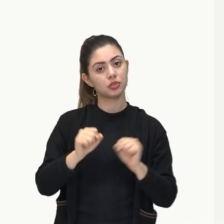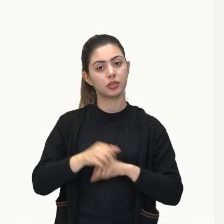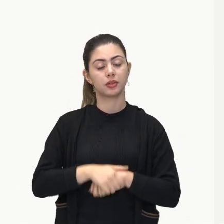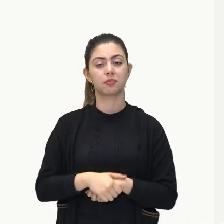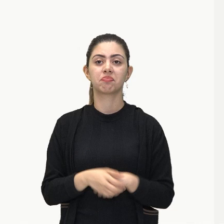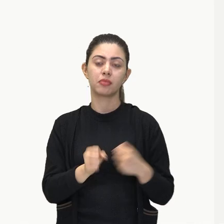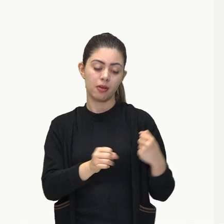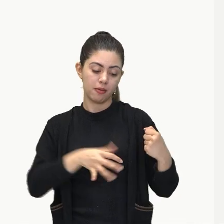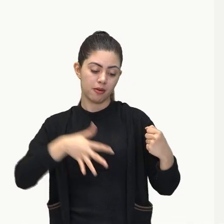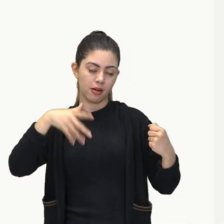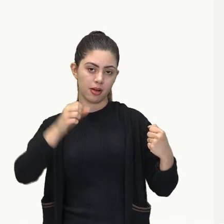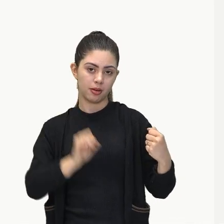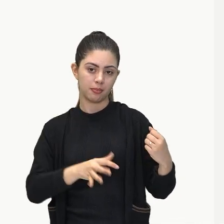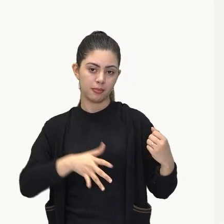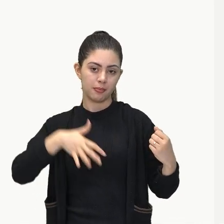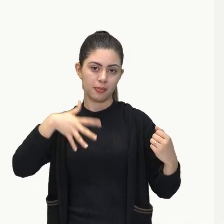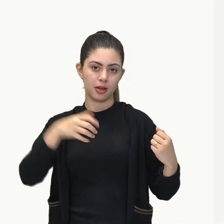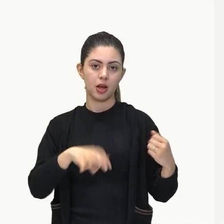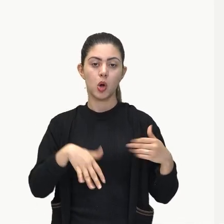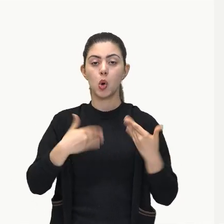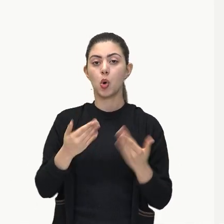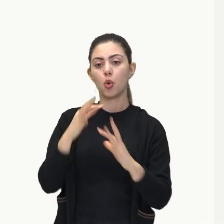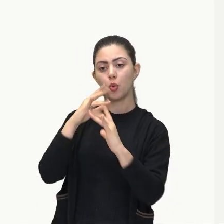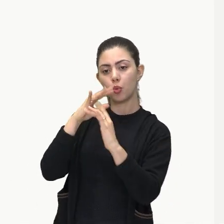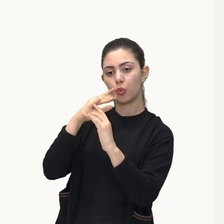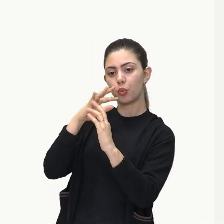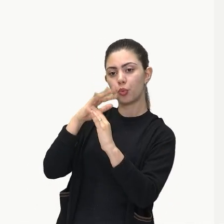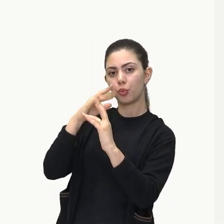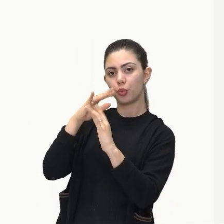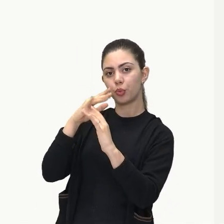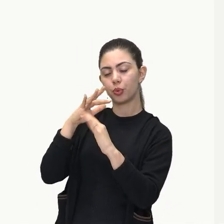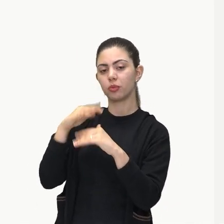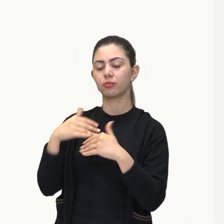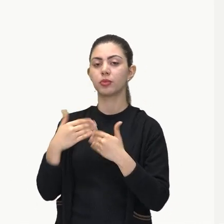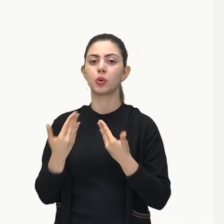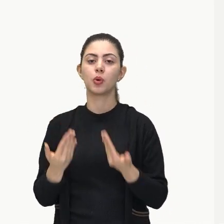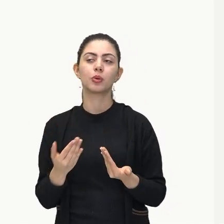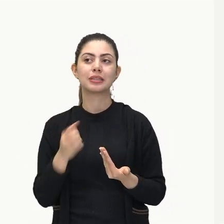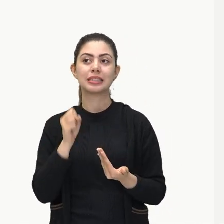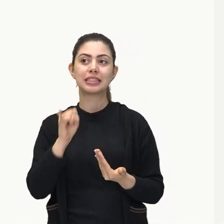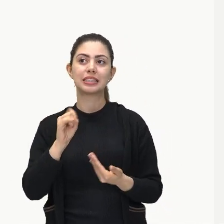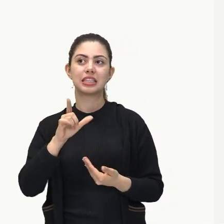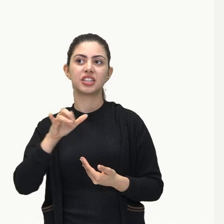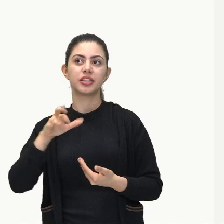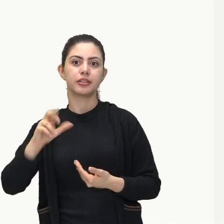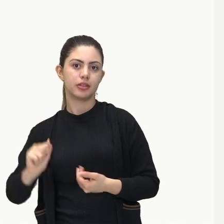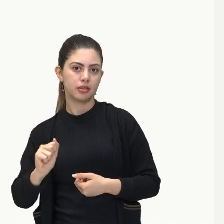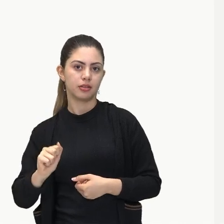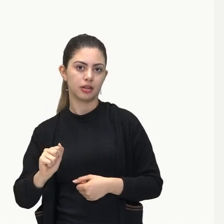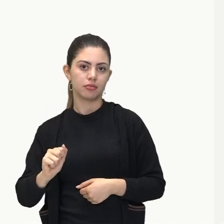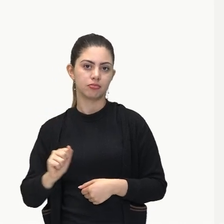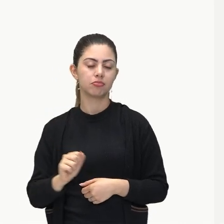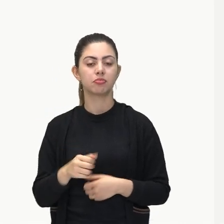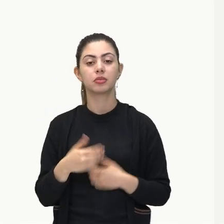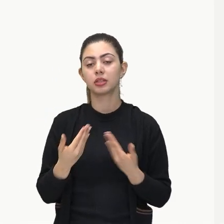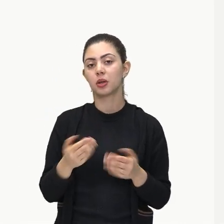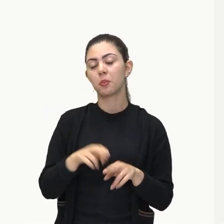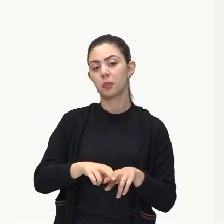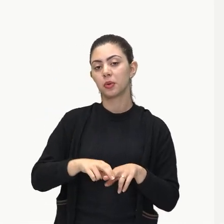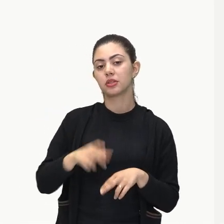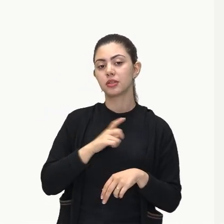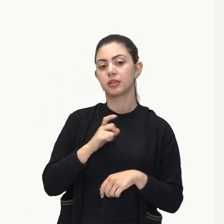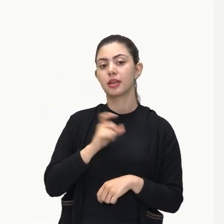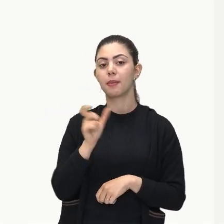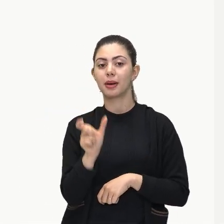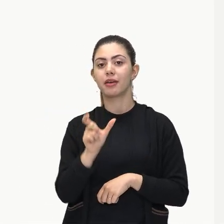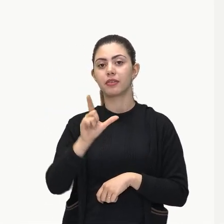uma harpa pequena, ou uma flauta, por exemplo, ou uma lira. Por isso a gente tem a palavra